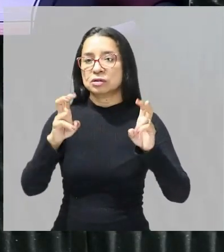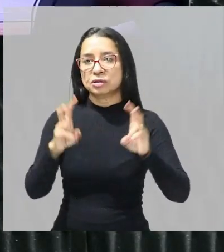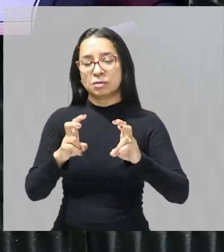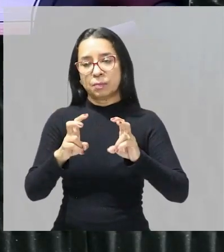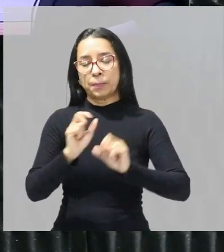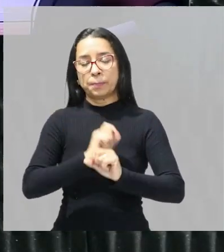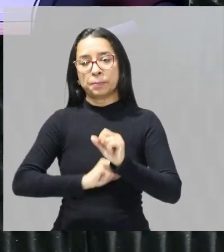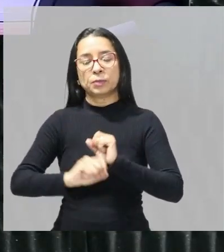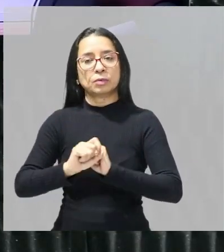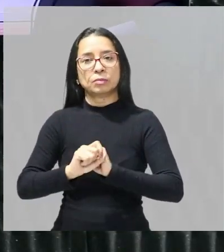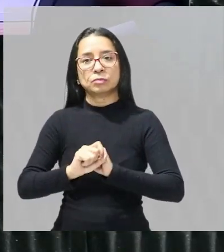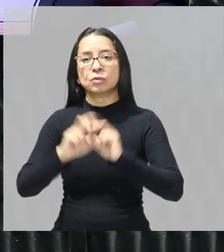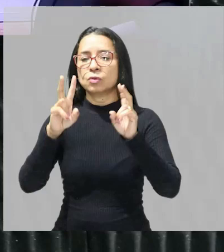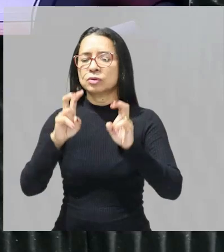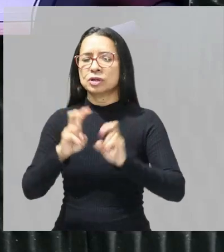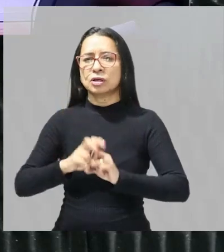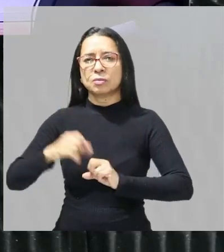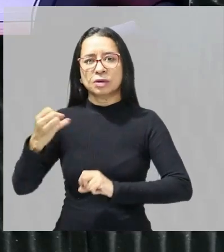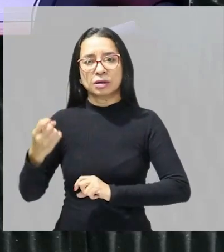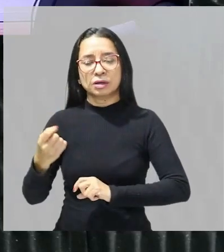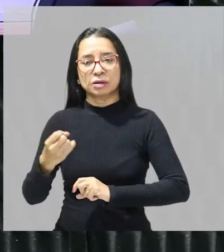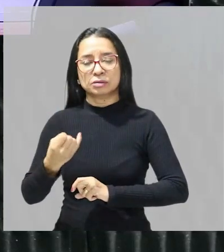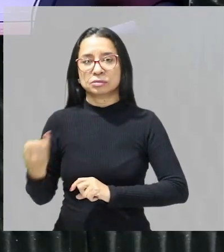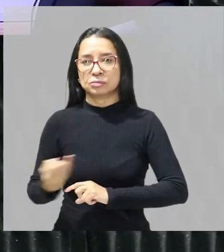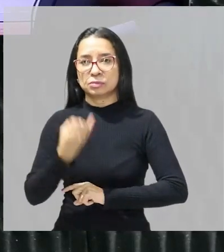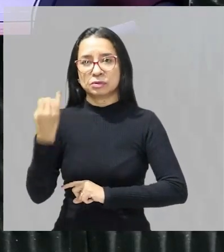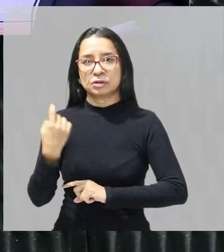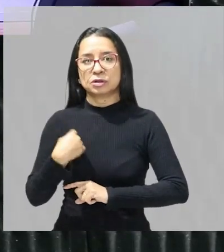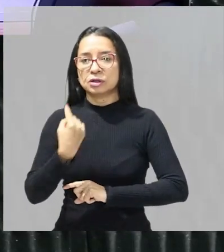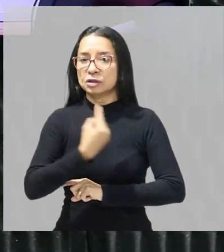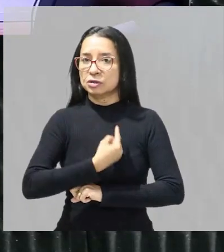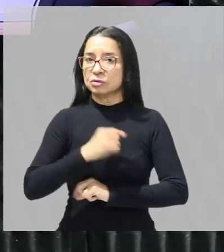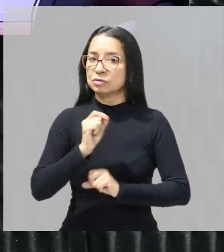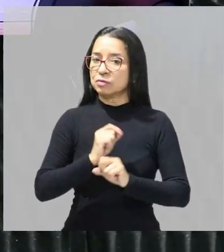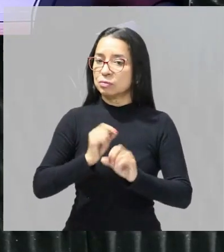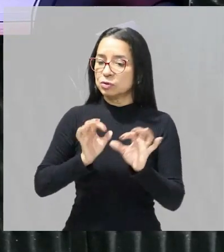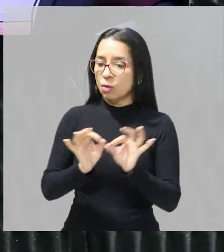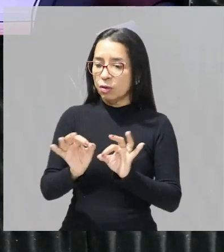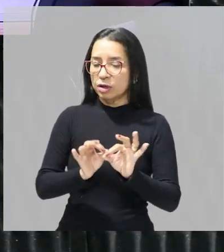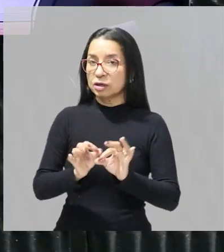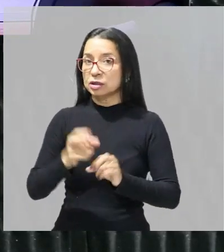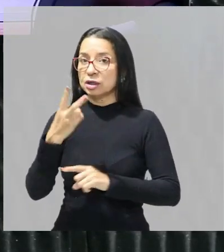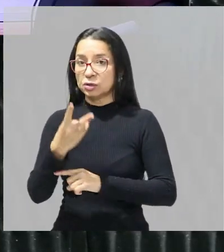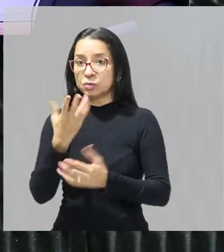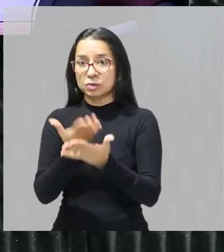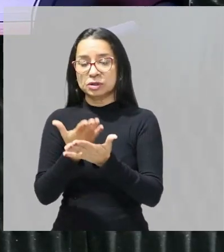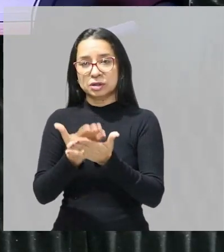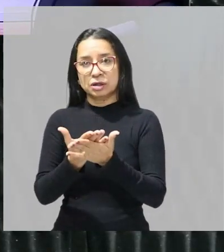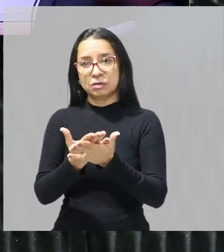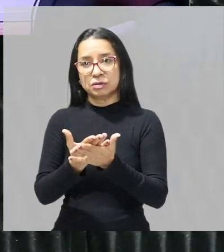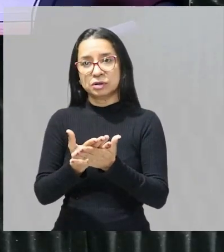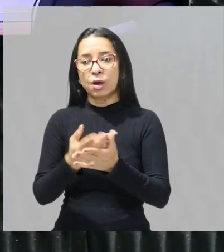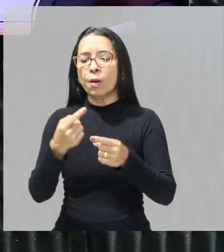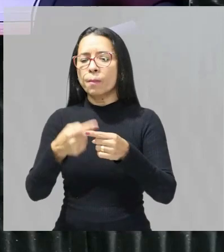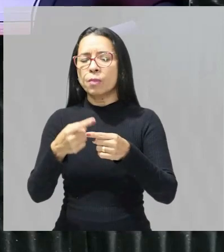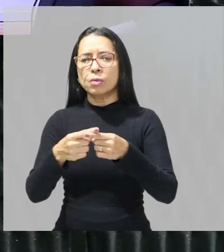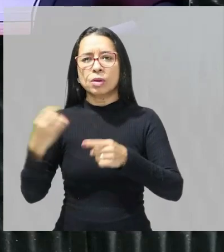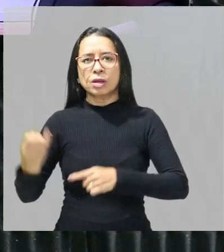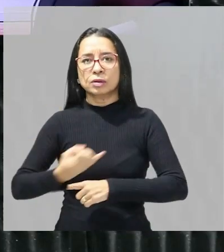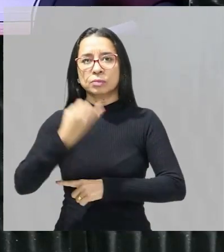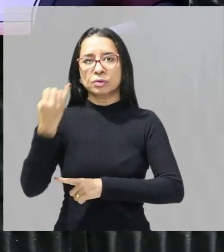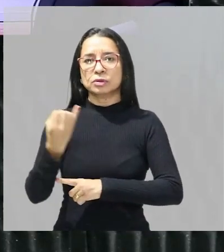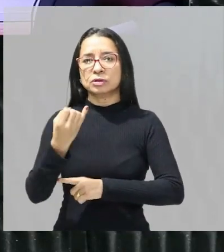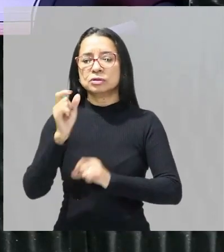tão importante que nós vamos dividir ela em 2 partes, como eu já fiz em aulas anteriores, tá? Justamente pela importância.